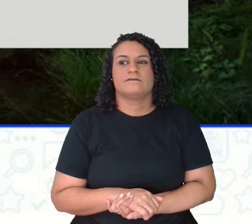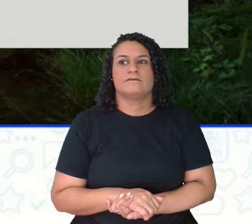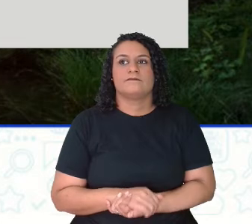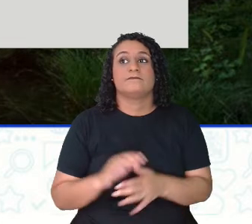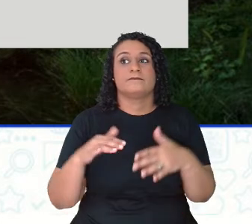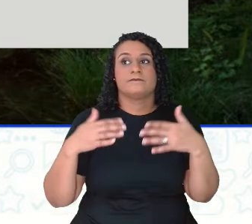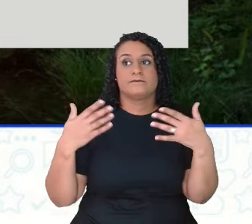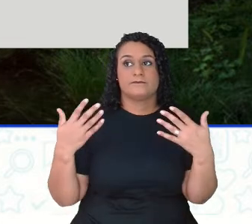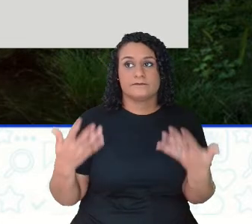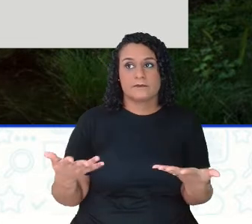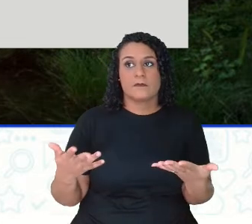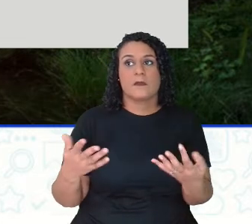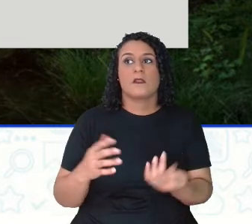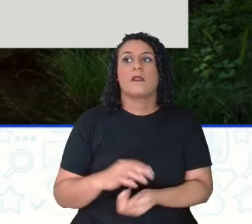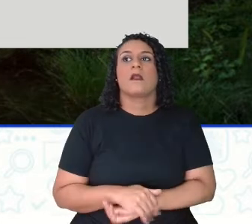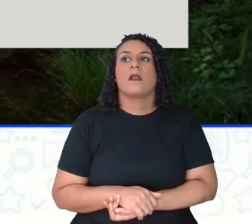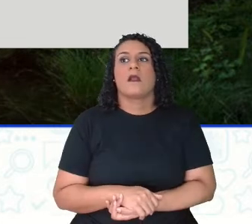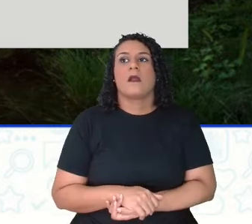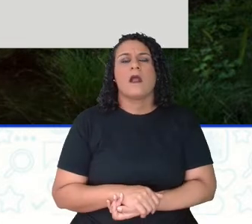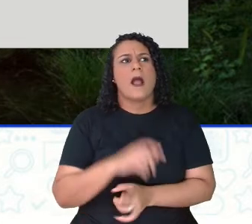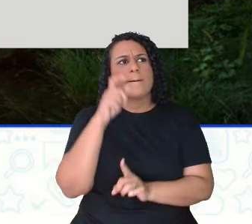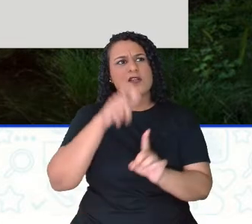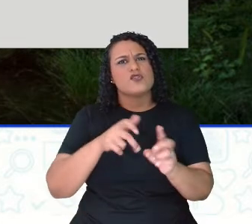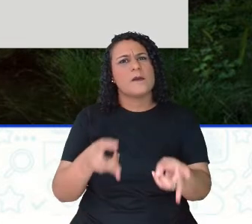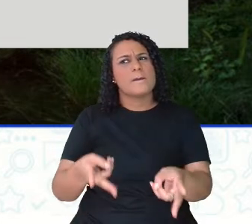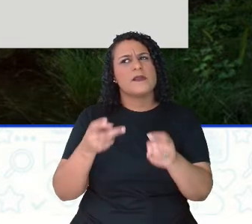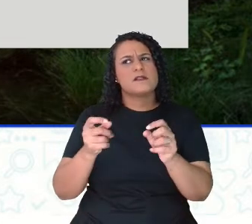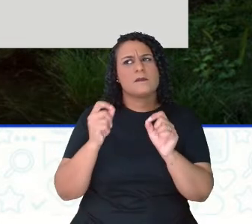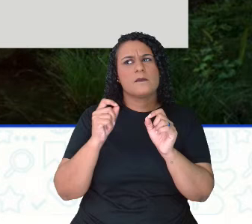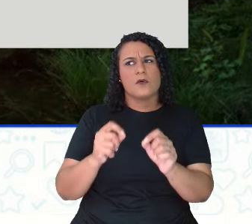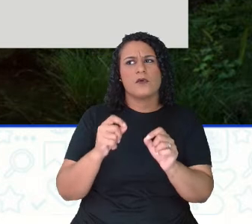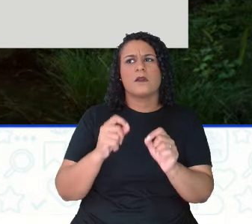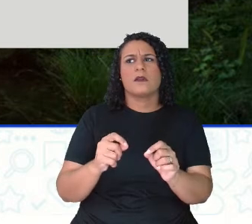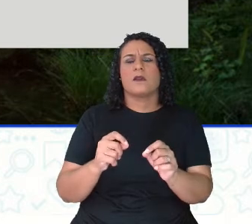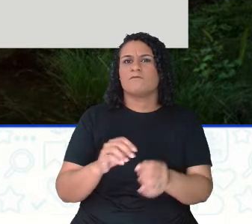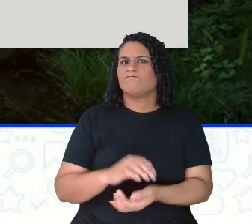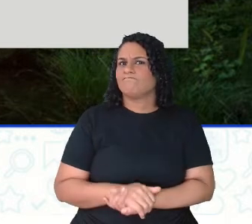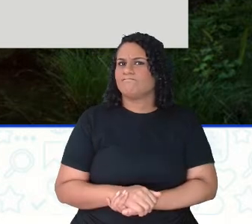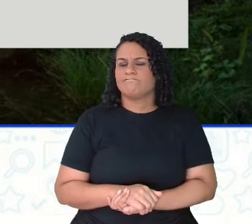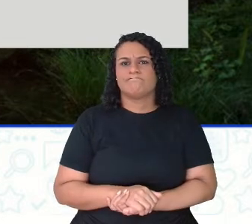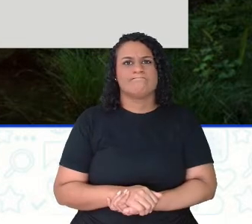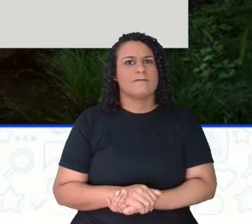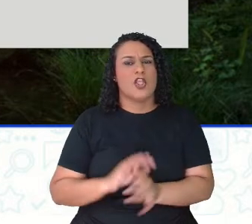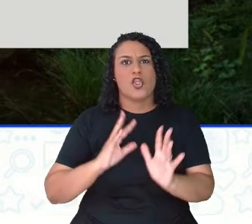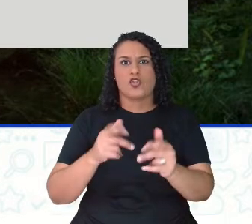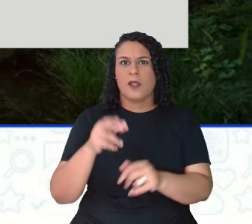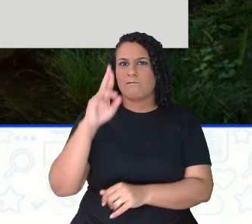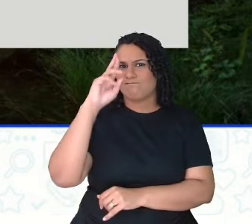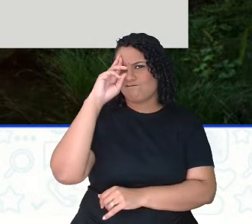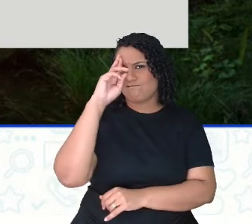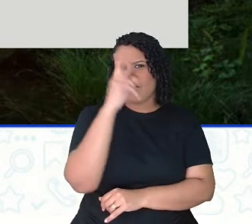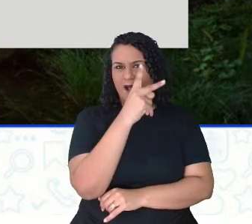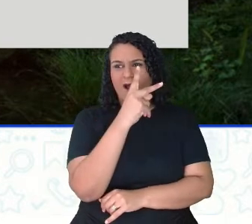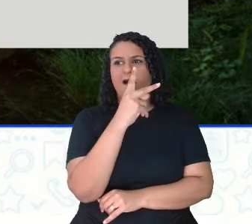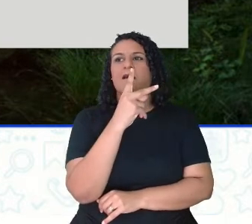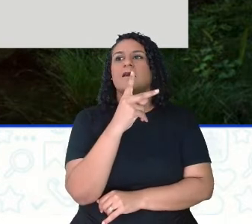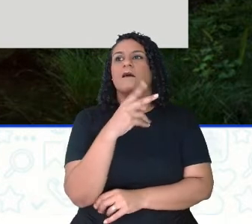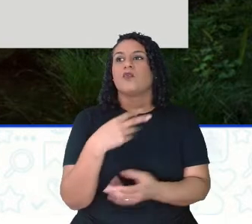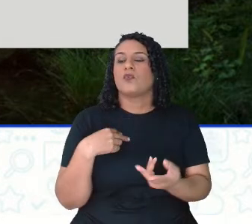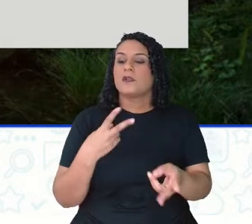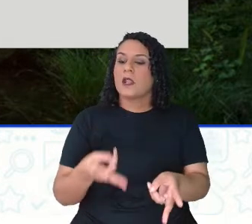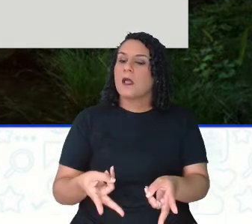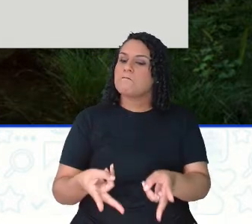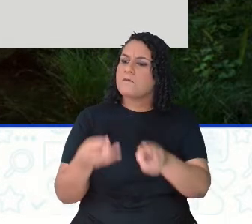No entanto, essa visão revelou-se totalmente equivocada quando ela conheceu